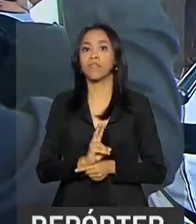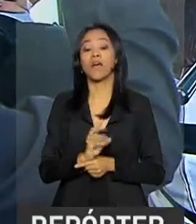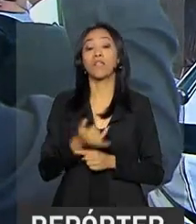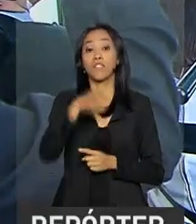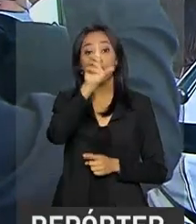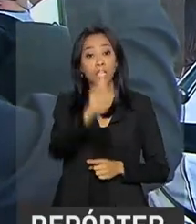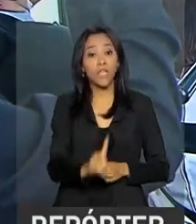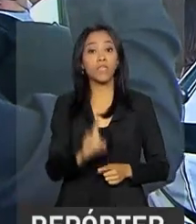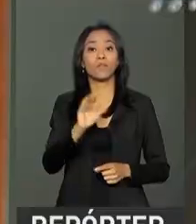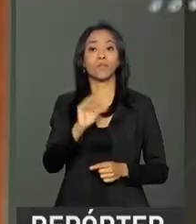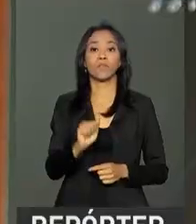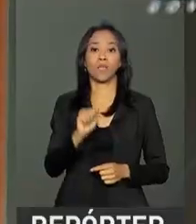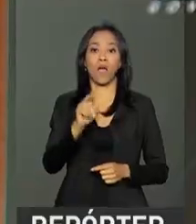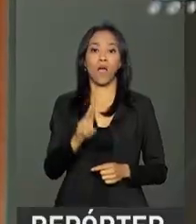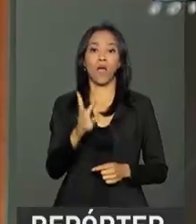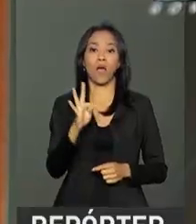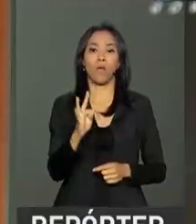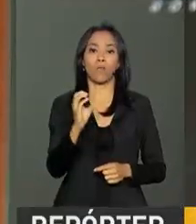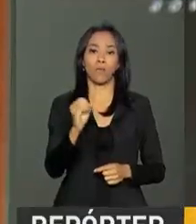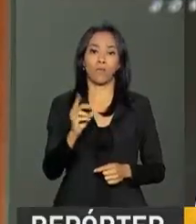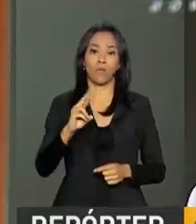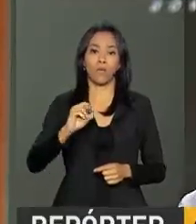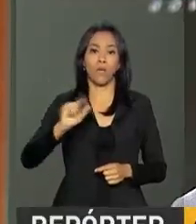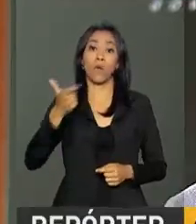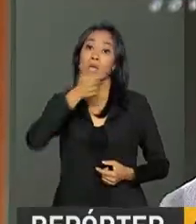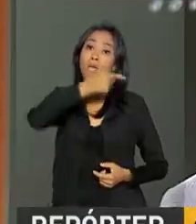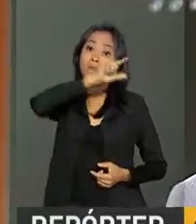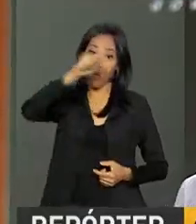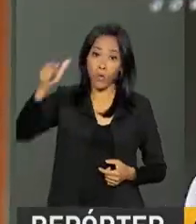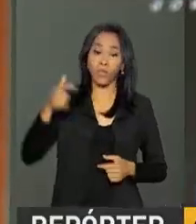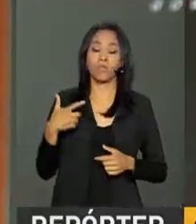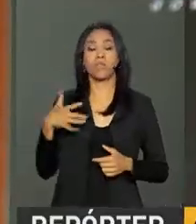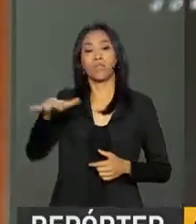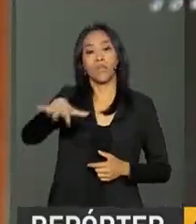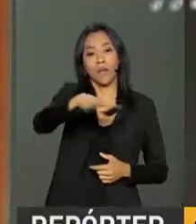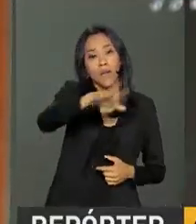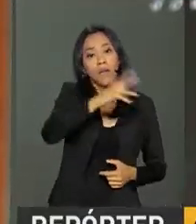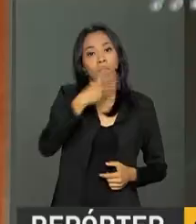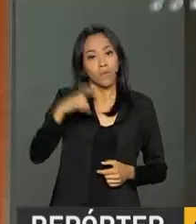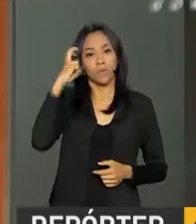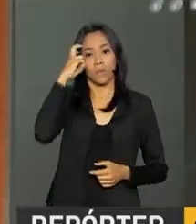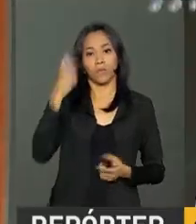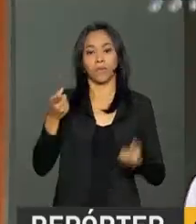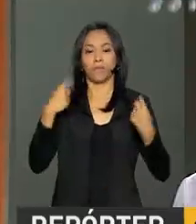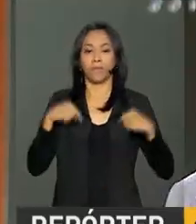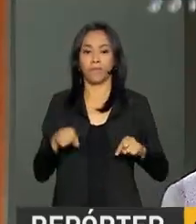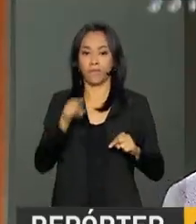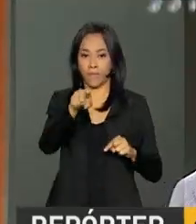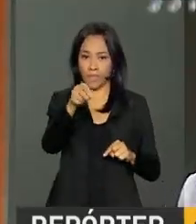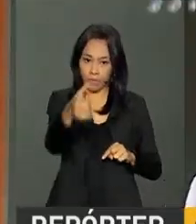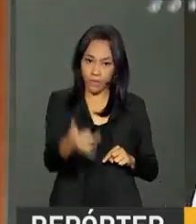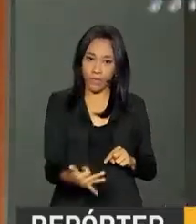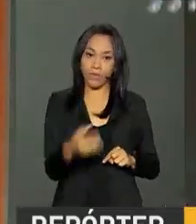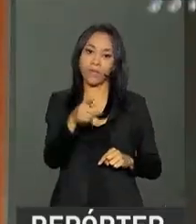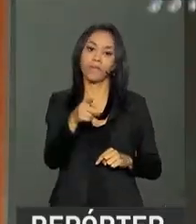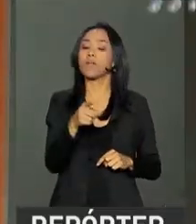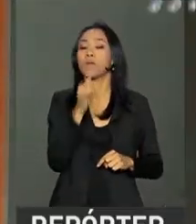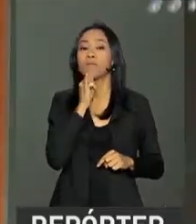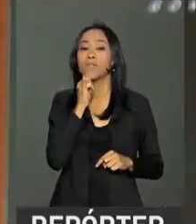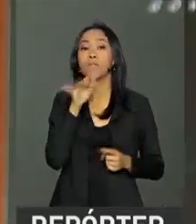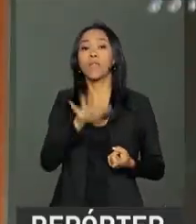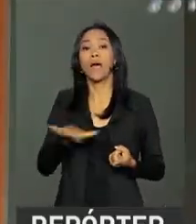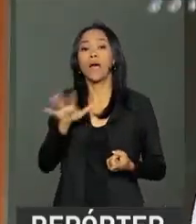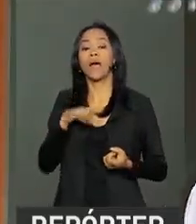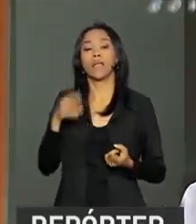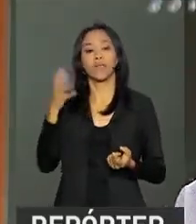outras áreas culturais. Nós precisamos trabalhar a questão da inclusão dos outros segmentos, né? Por exemplo, no campo do